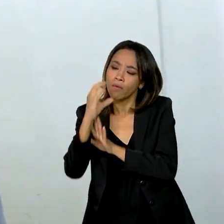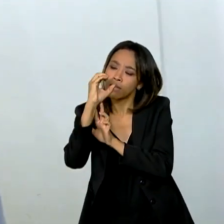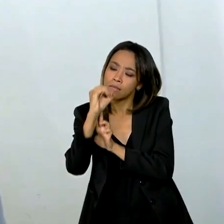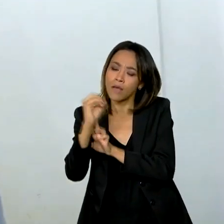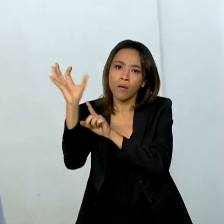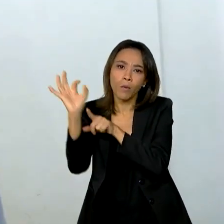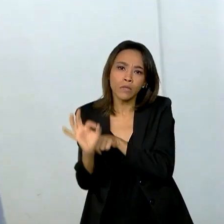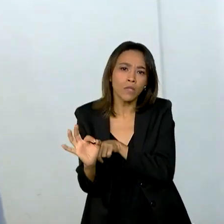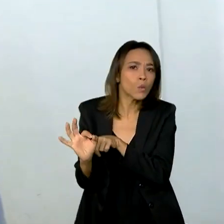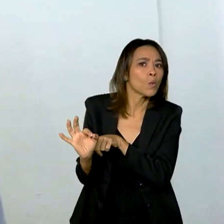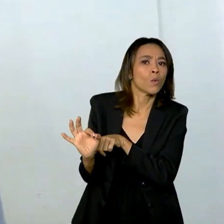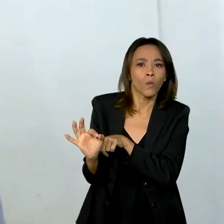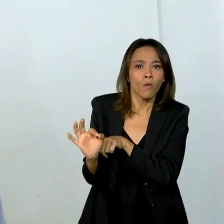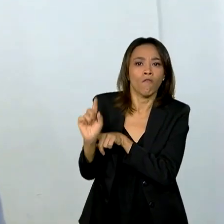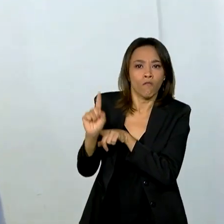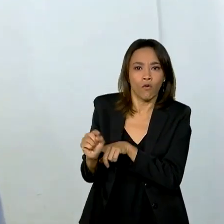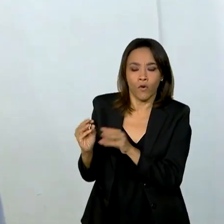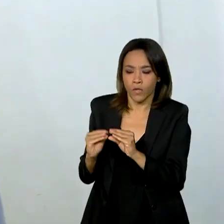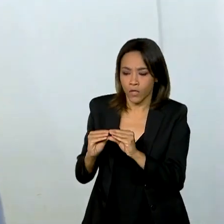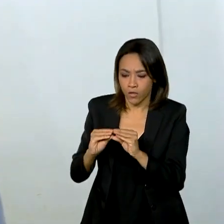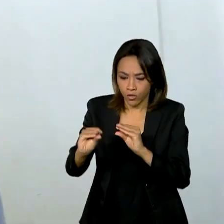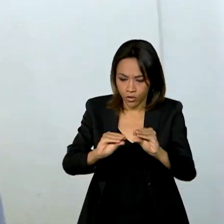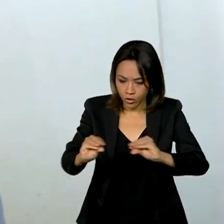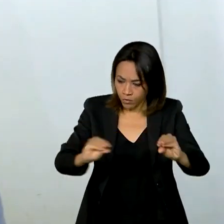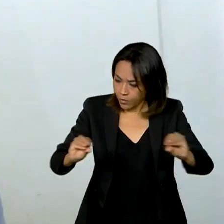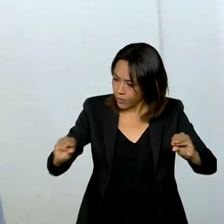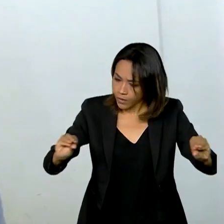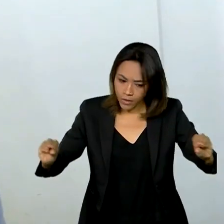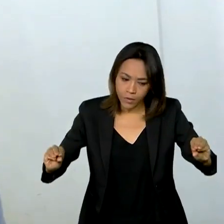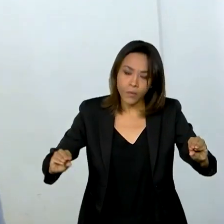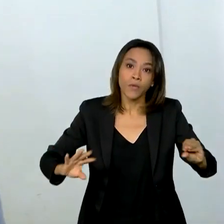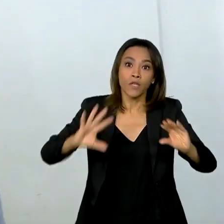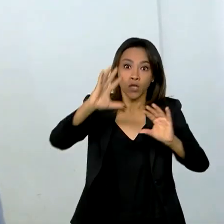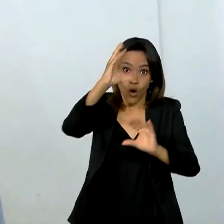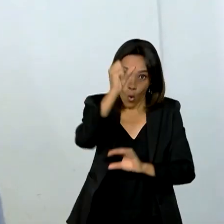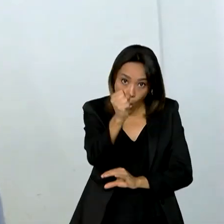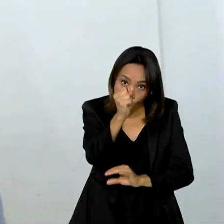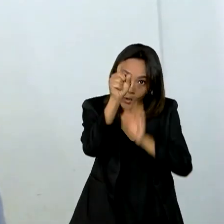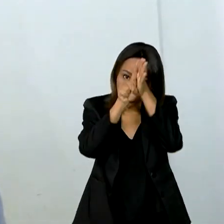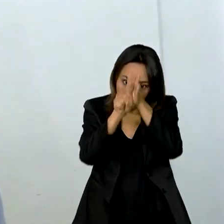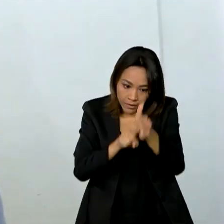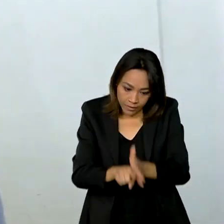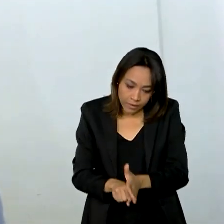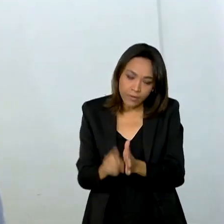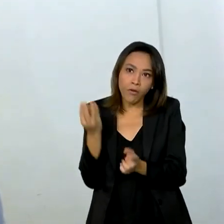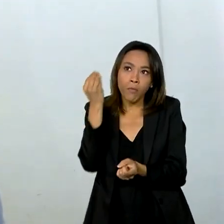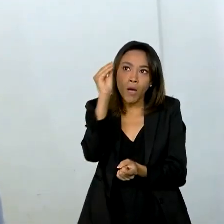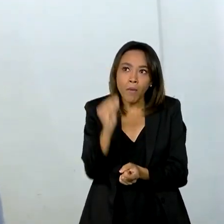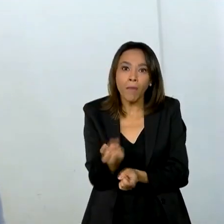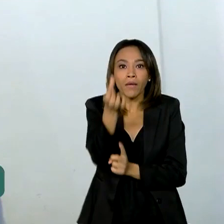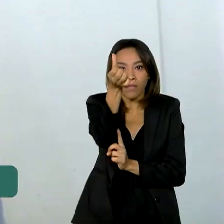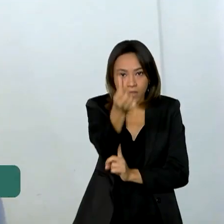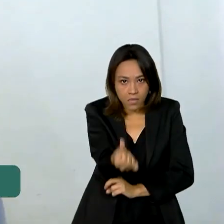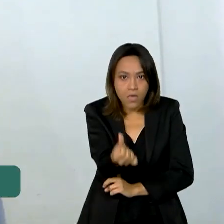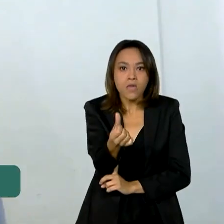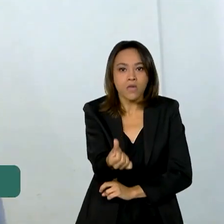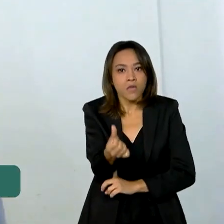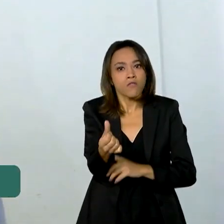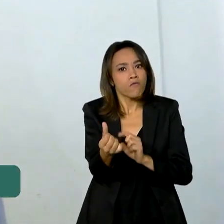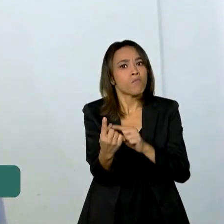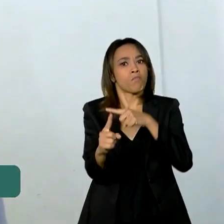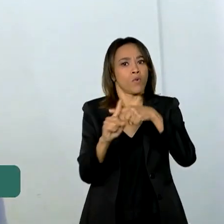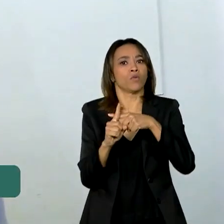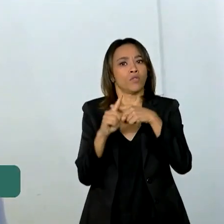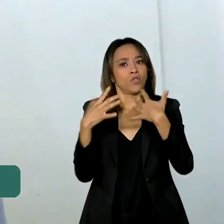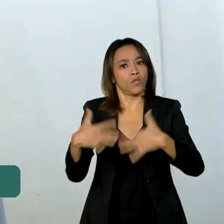1,0% ele foi distribuído em 6 das 8 atividades que tiveram taxas no campo